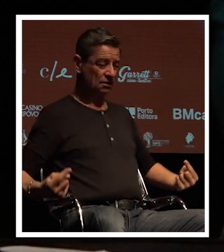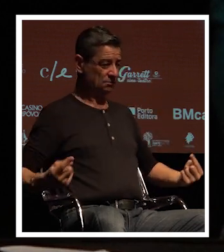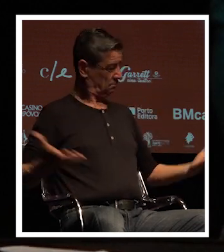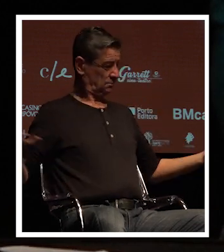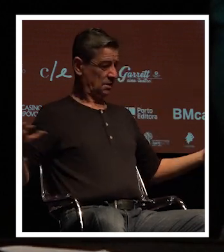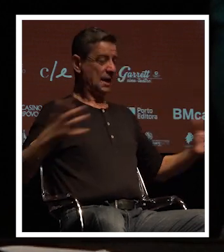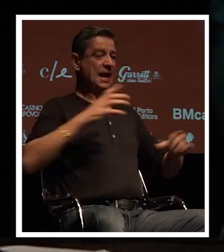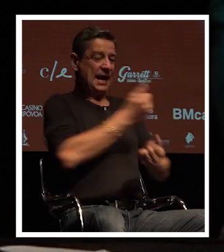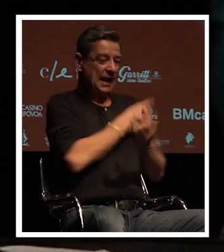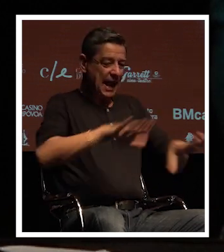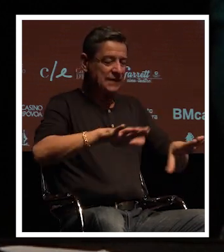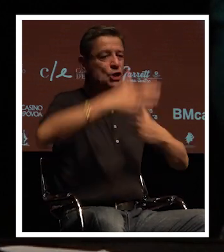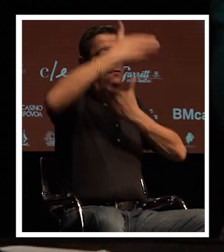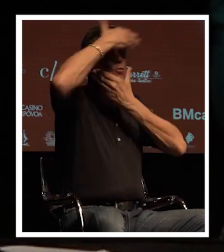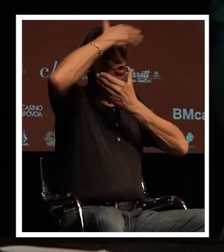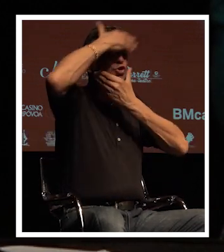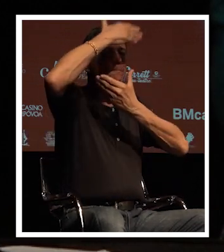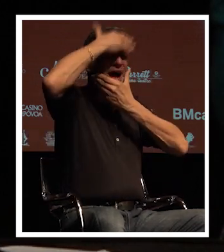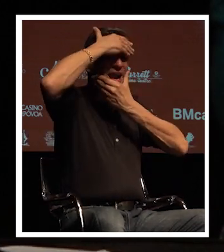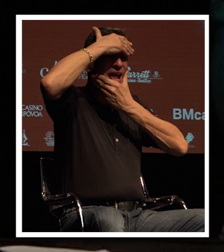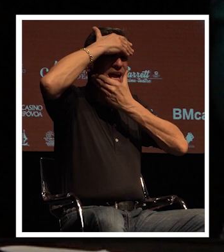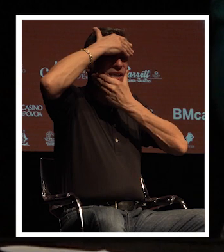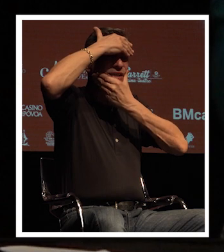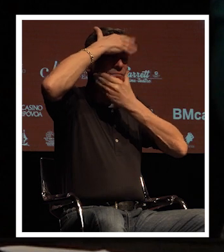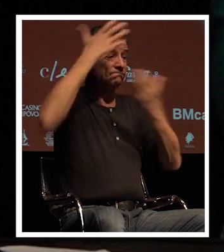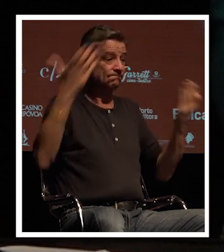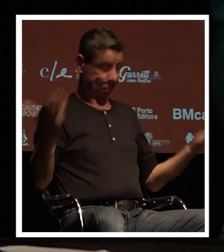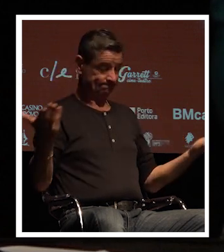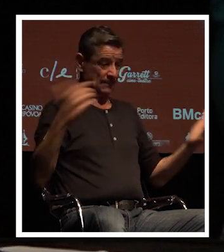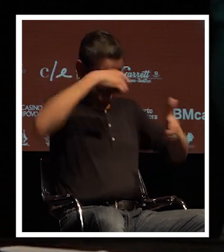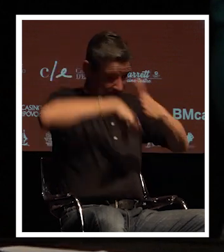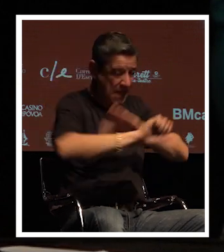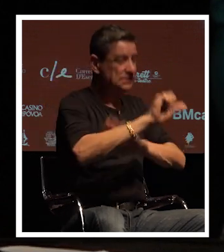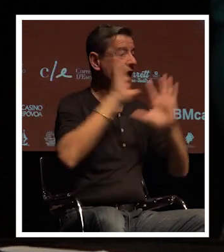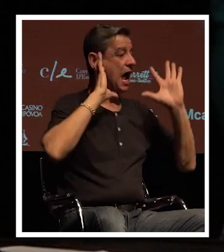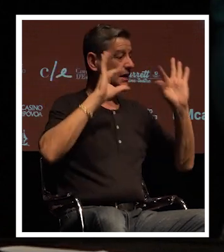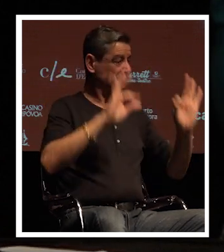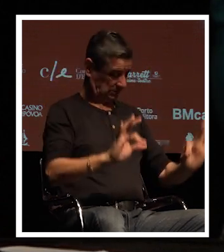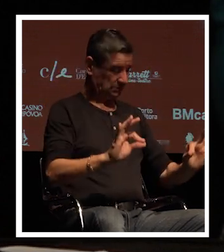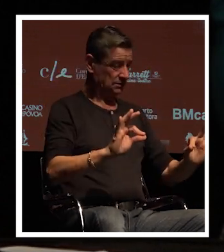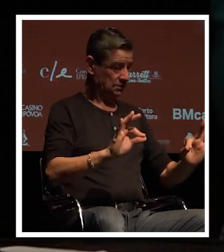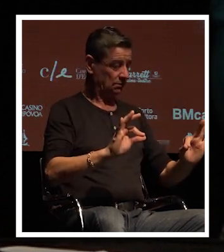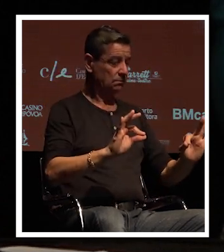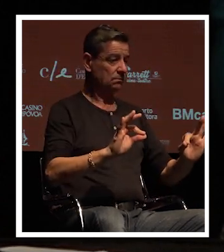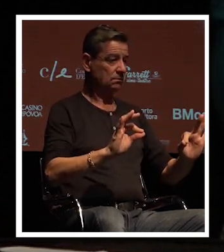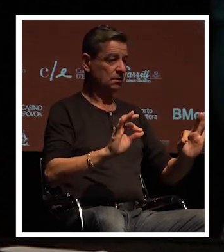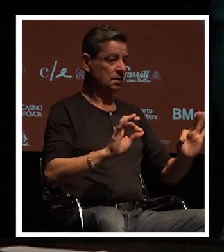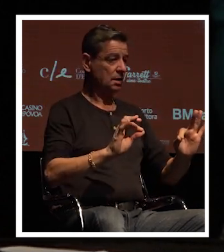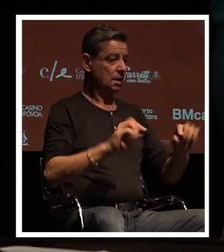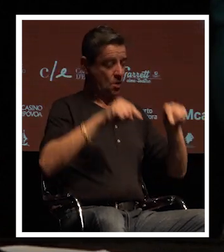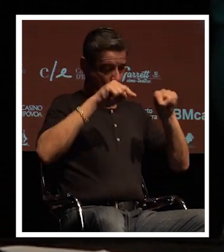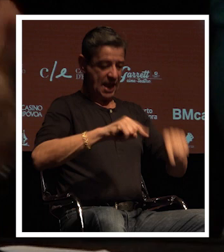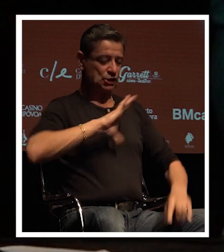crianças muçulmanas nasce-se com uma identidade Religiosa e e perante perante